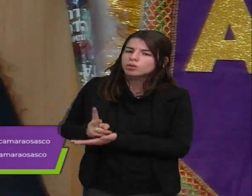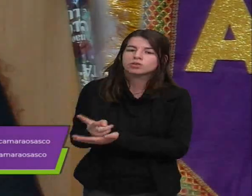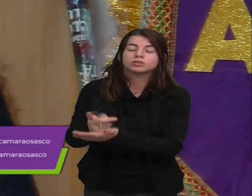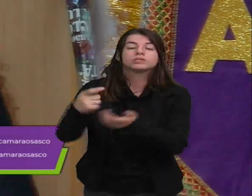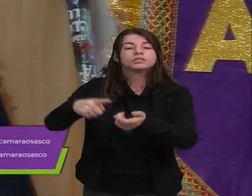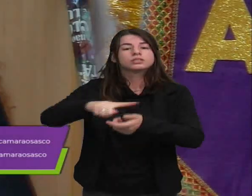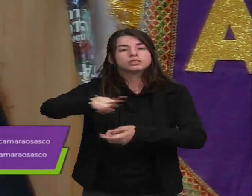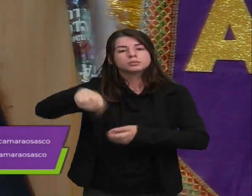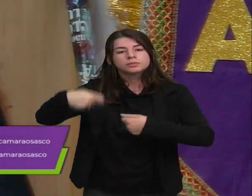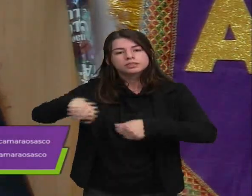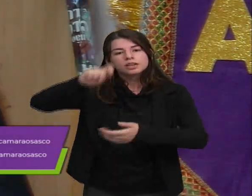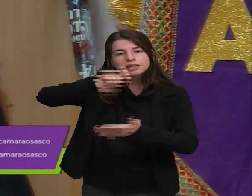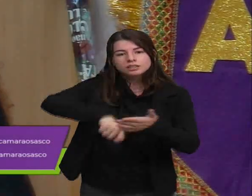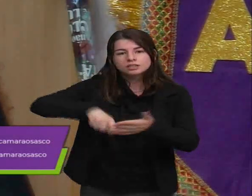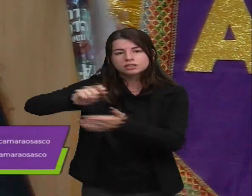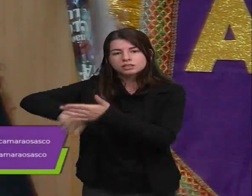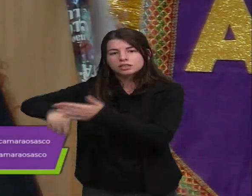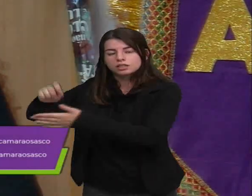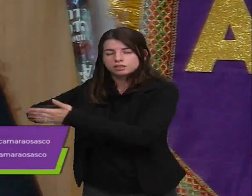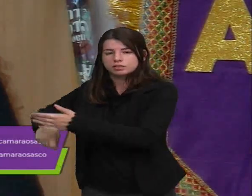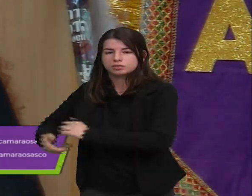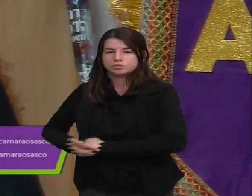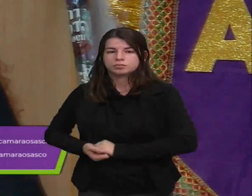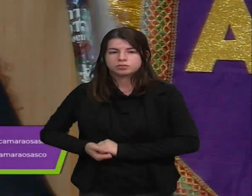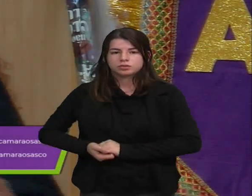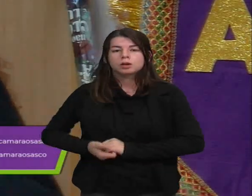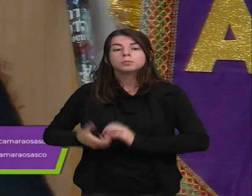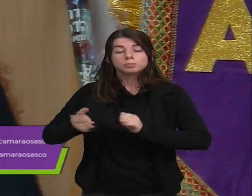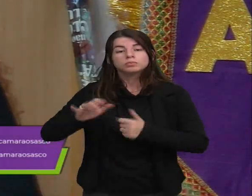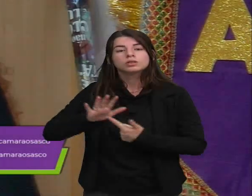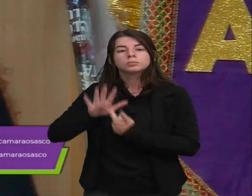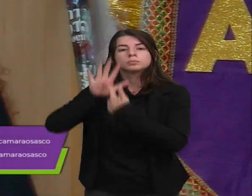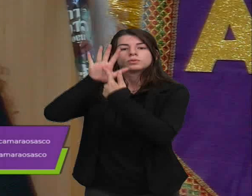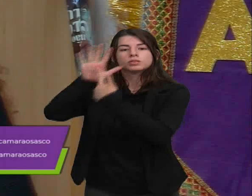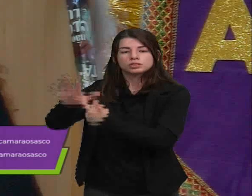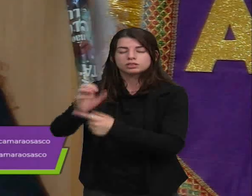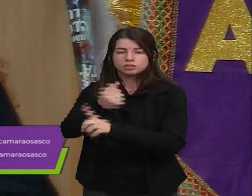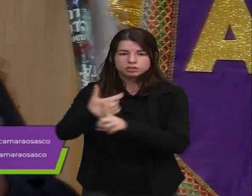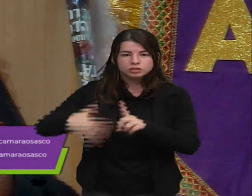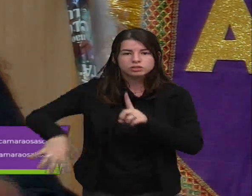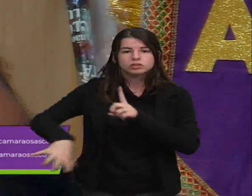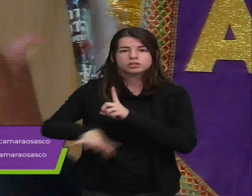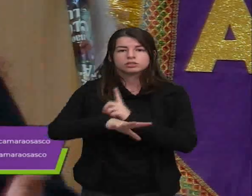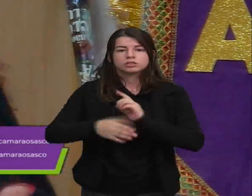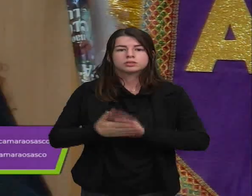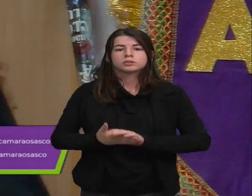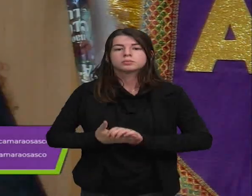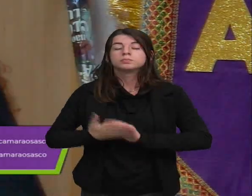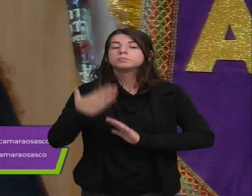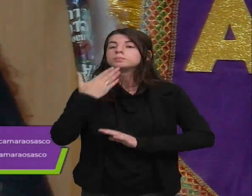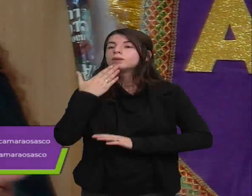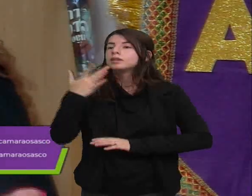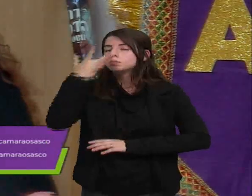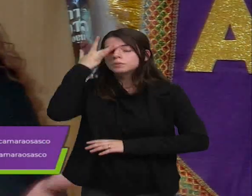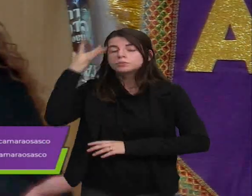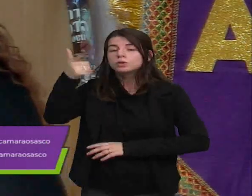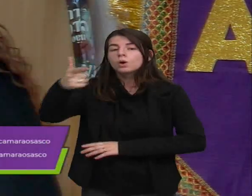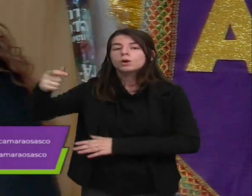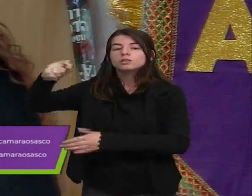o plebiscito que está aí para a gente poder se manifestar enquanto sociedade peça o voto das pessoas esse